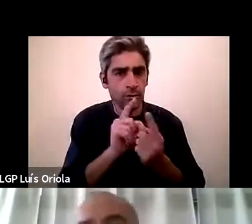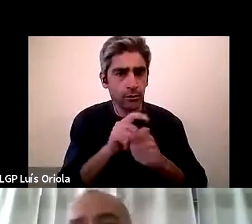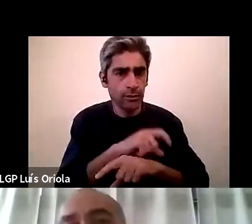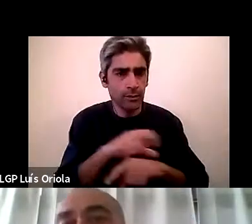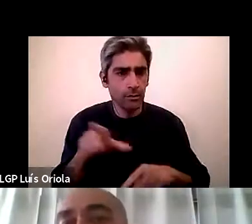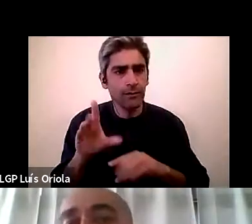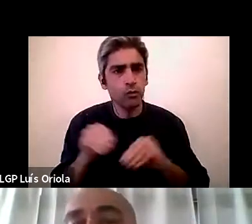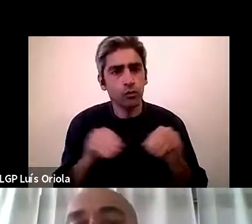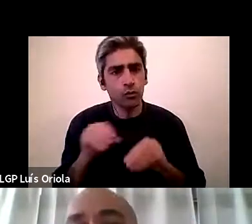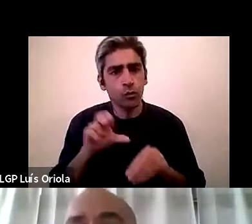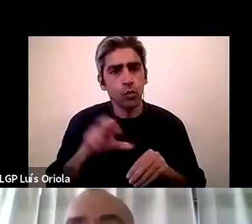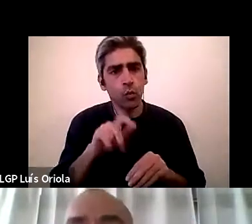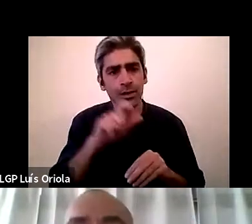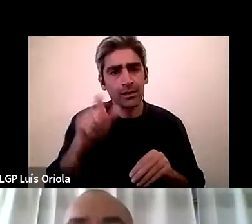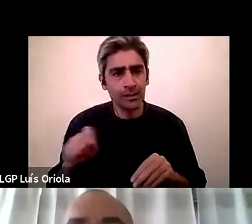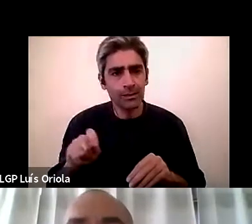a jogar um quiz